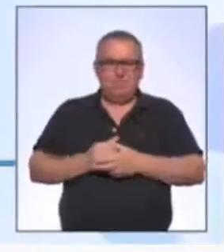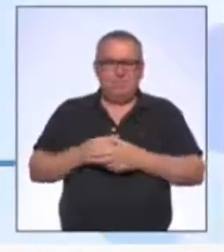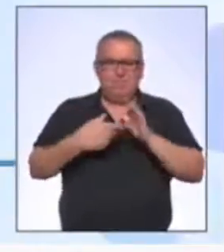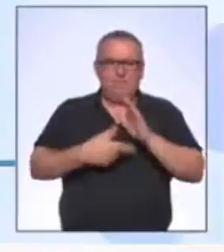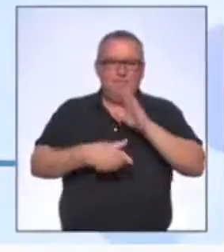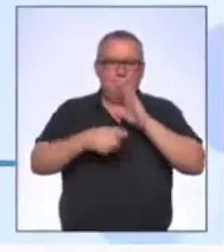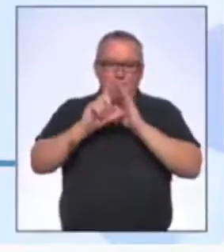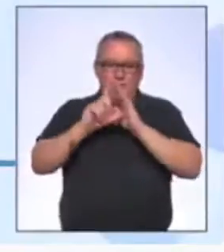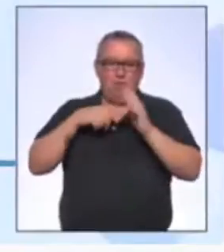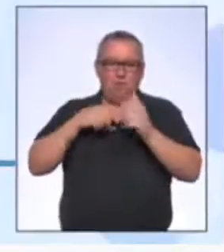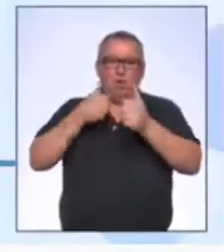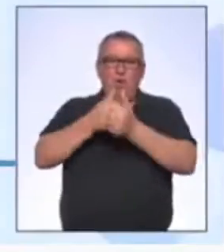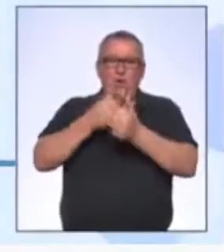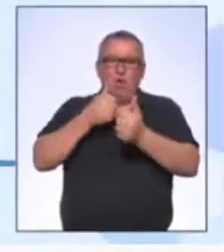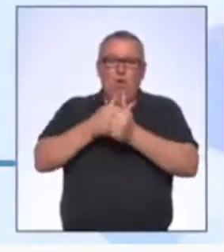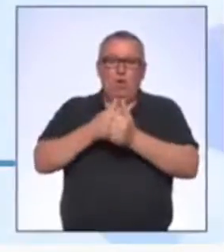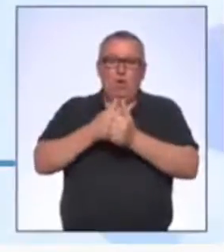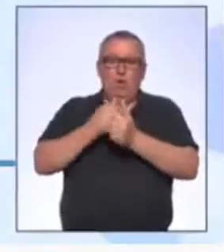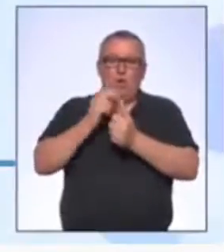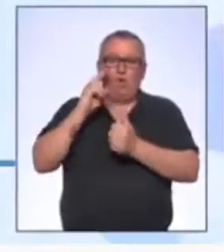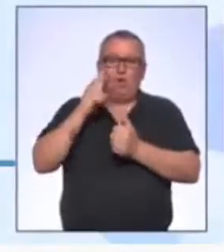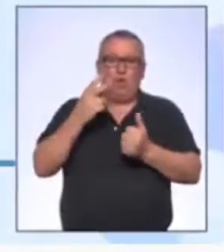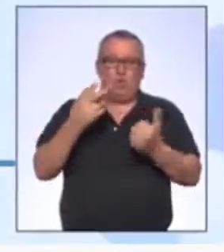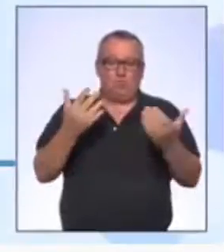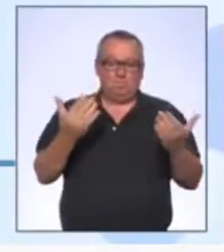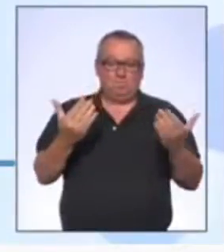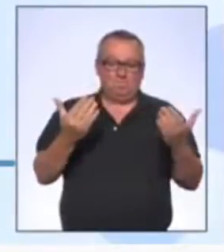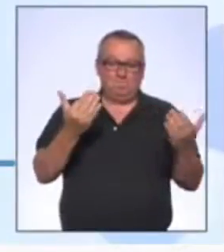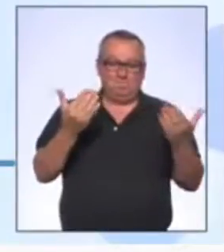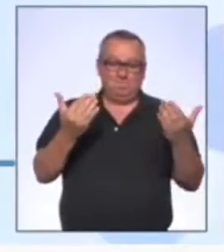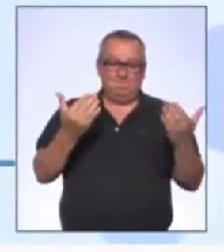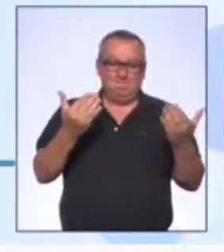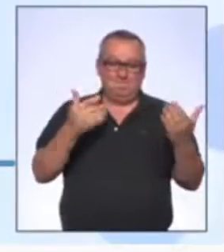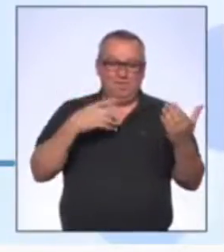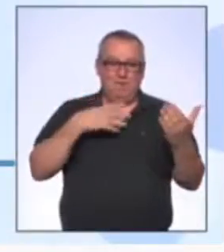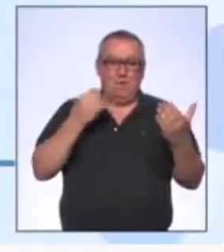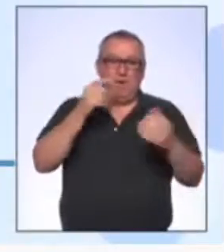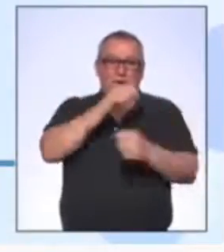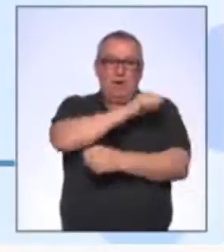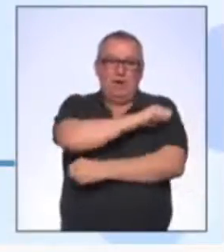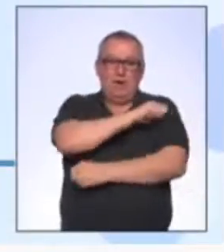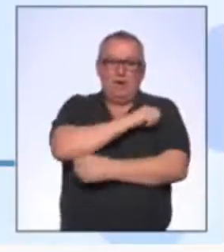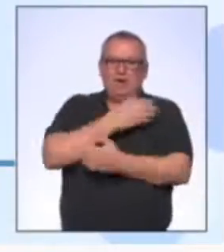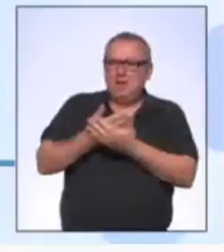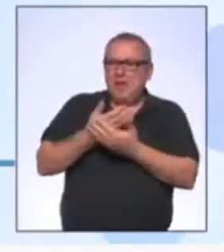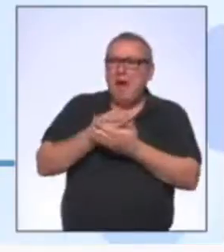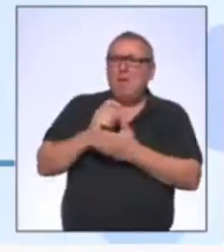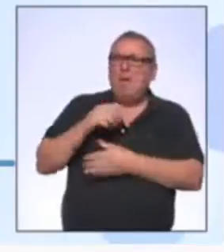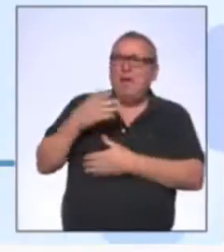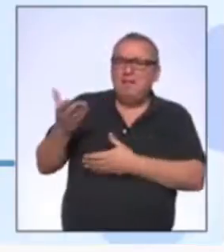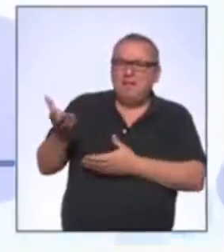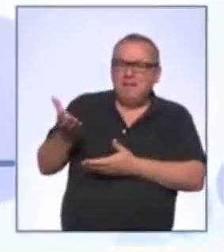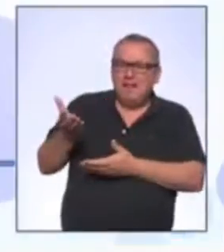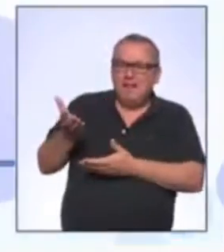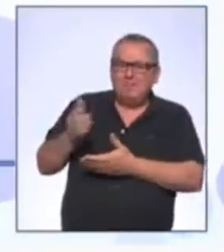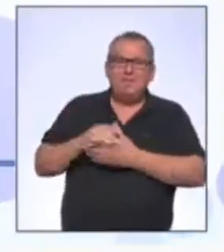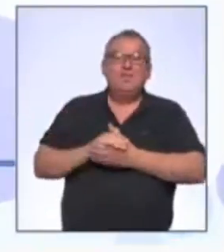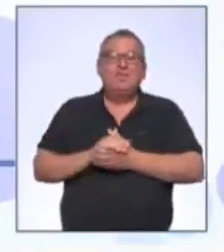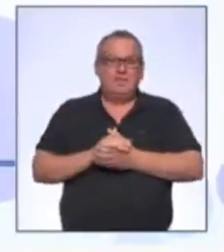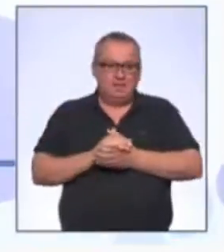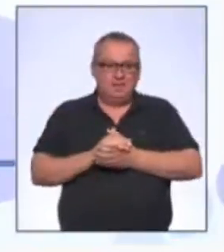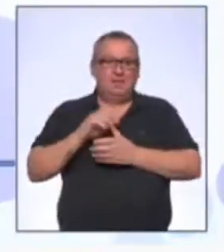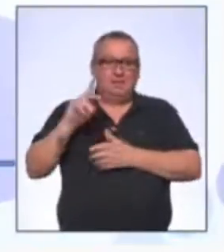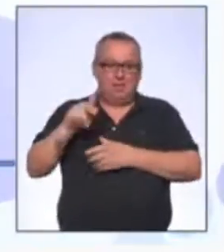isso eu tô acompanhando aqui ó estou acompanhando até através de dois anos perguntando que hora é essa então agora eu vou entrar